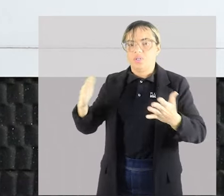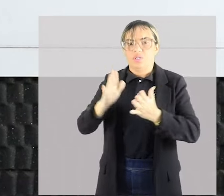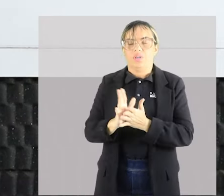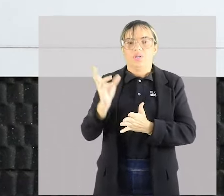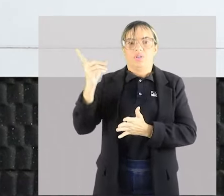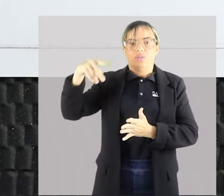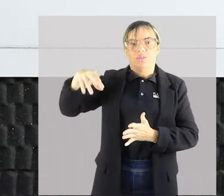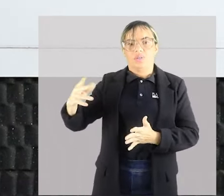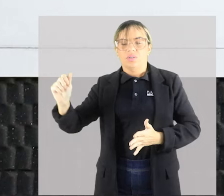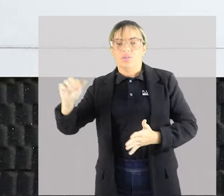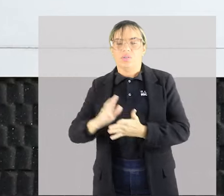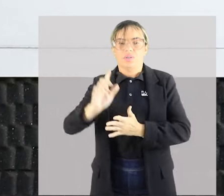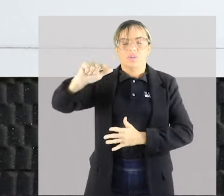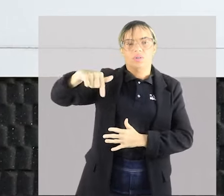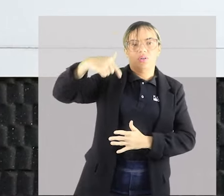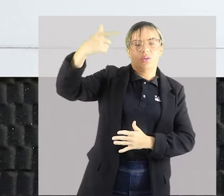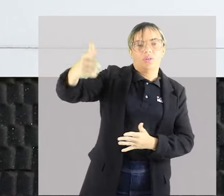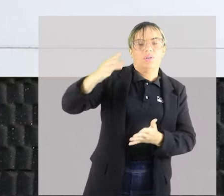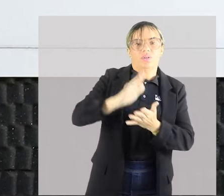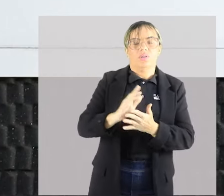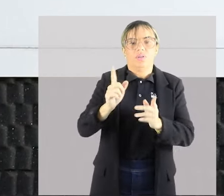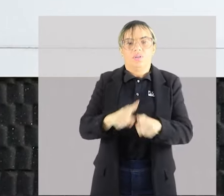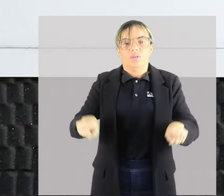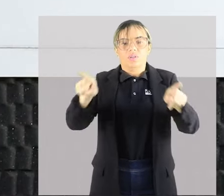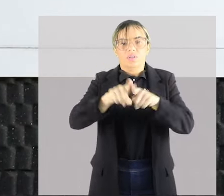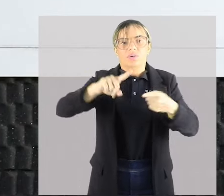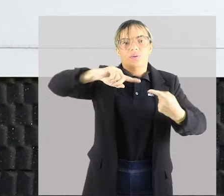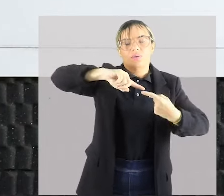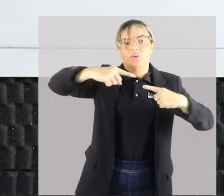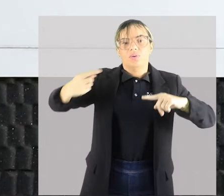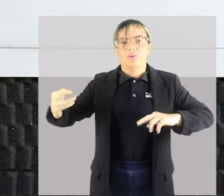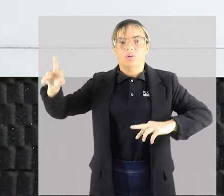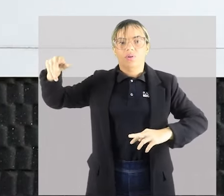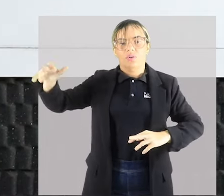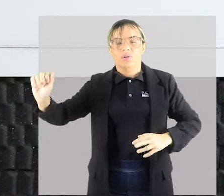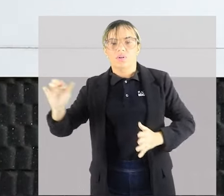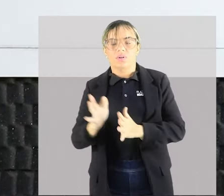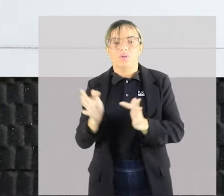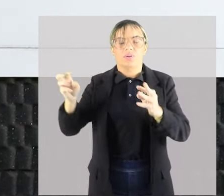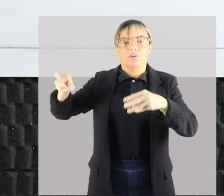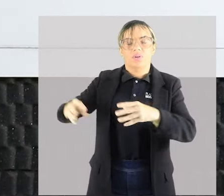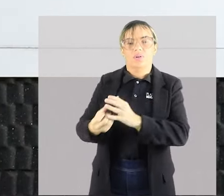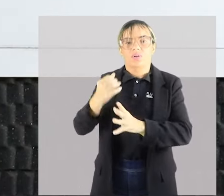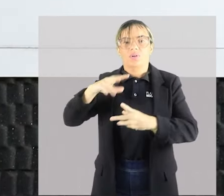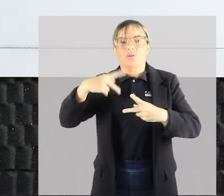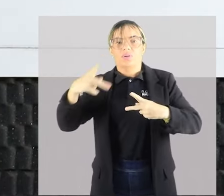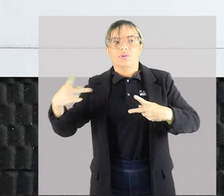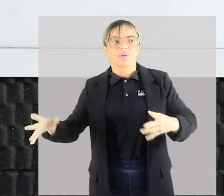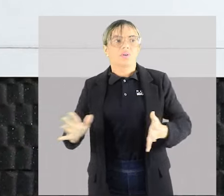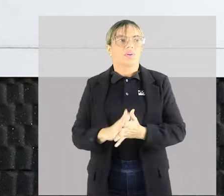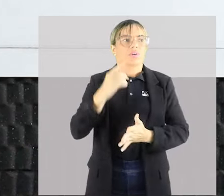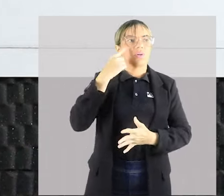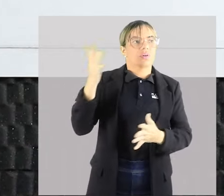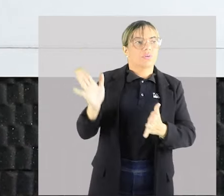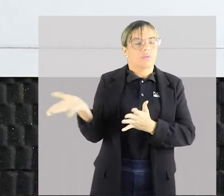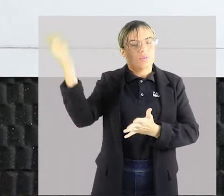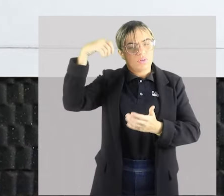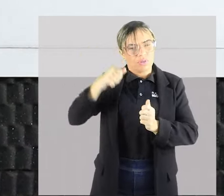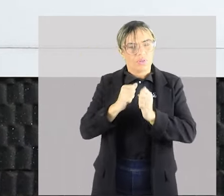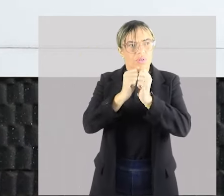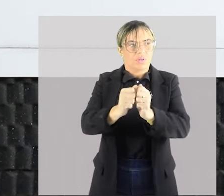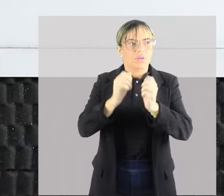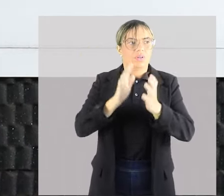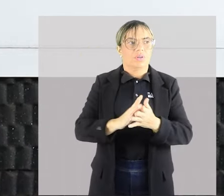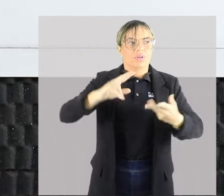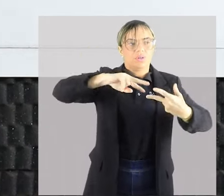DNA depois a gente vai formar também o RNA e por fim as proteínas Tá certo então vamos lá o